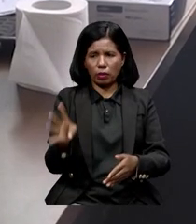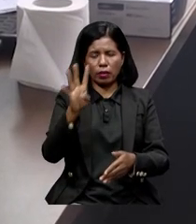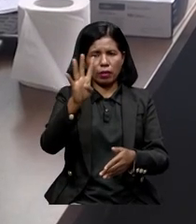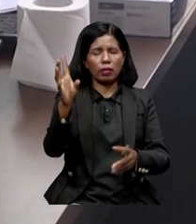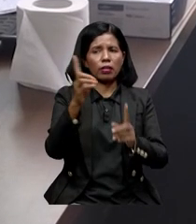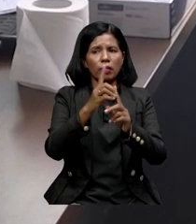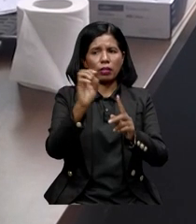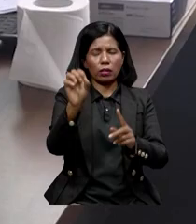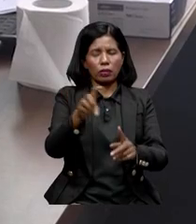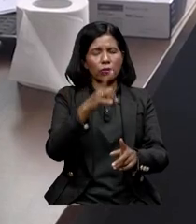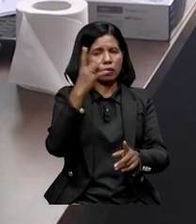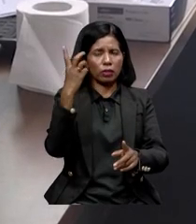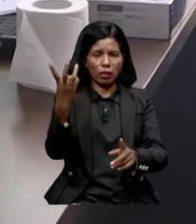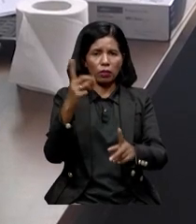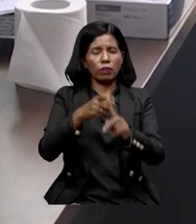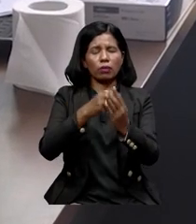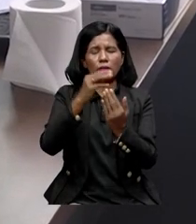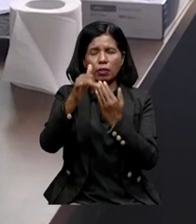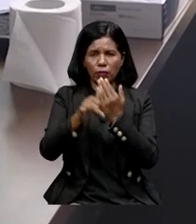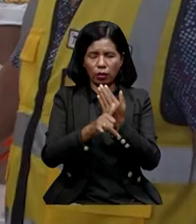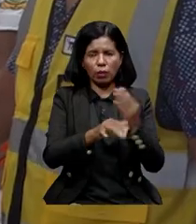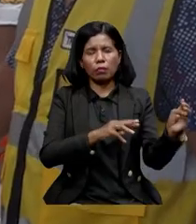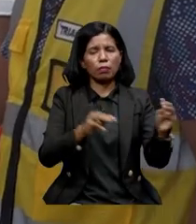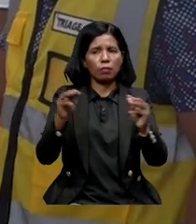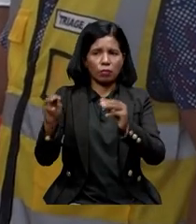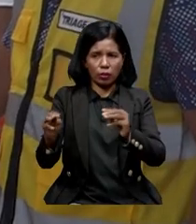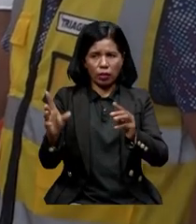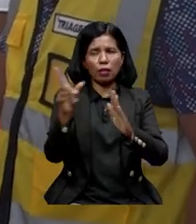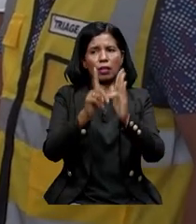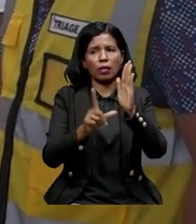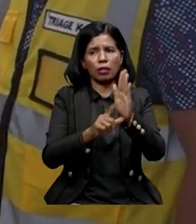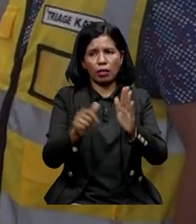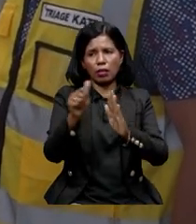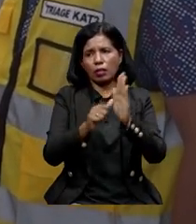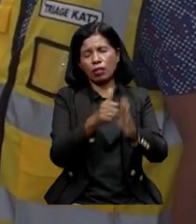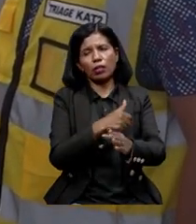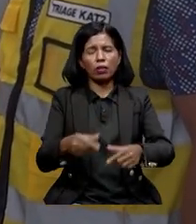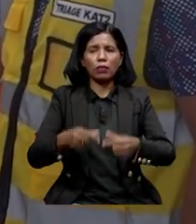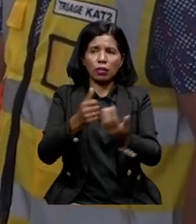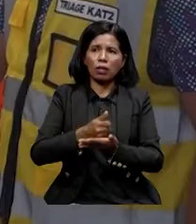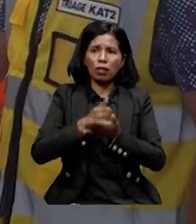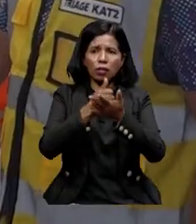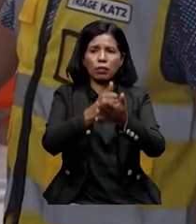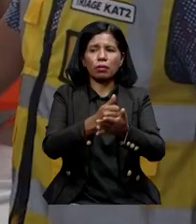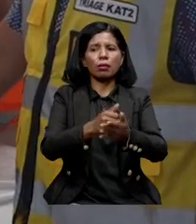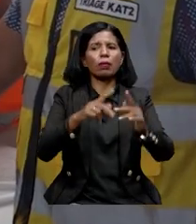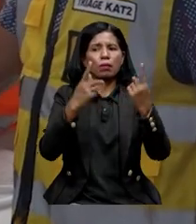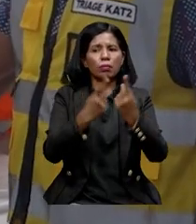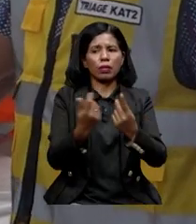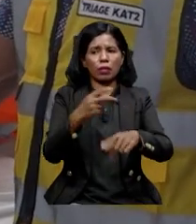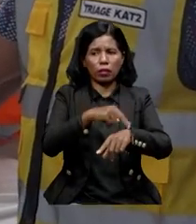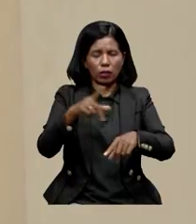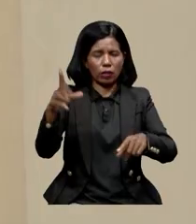Lorenzo Ronulo Resinen Fulang Mayu, e alteração ne halou ajustamento para artigo balão, onde foi adjudicação de reita para a Companhia Nacional